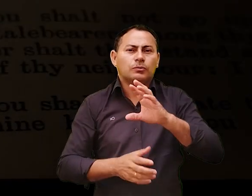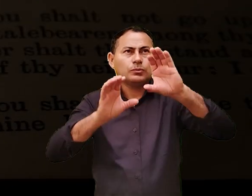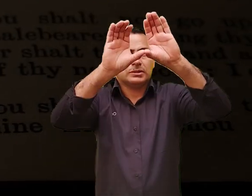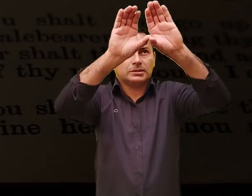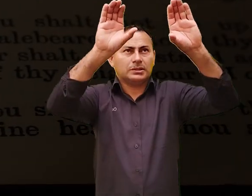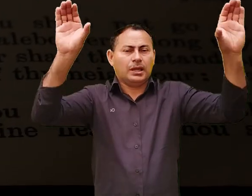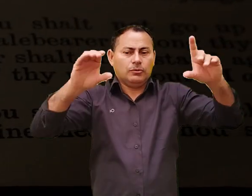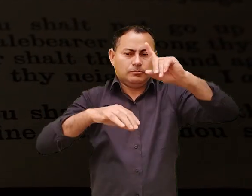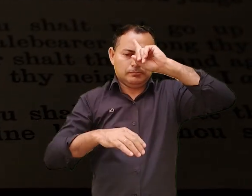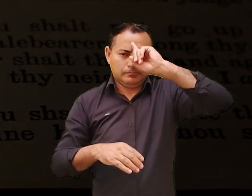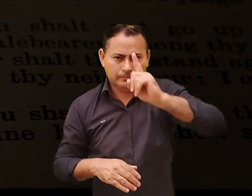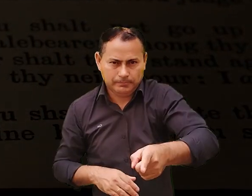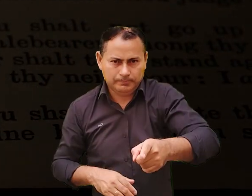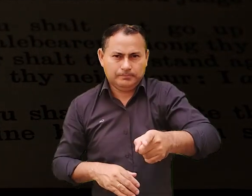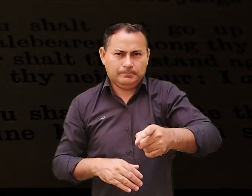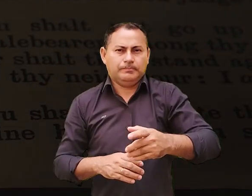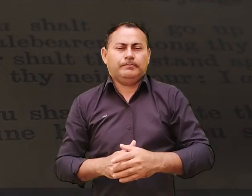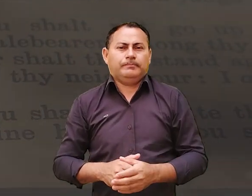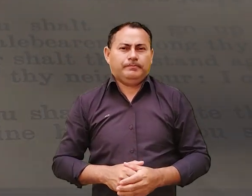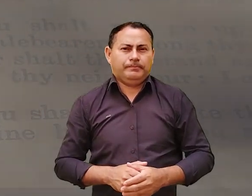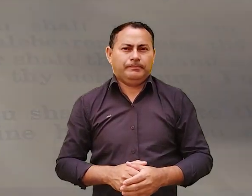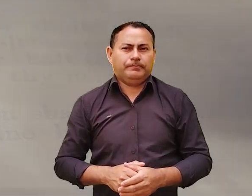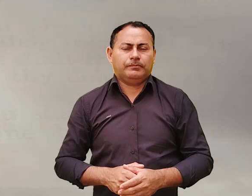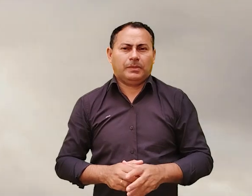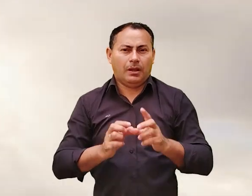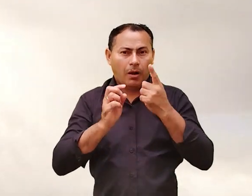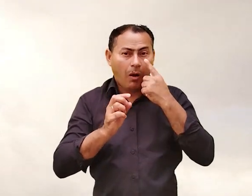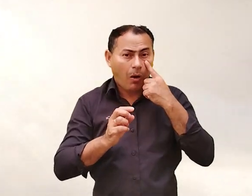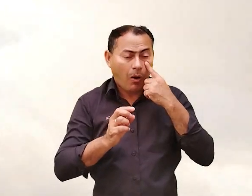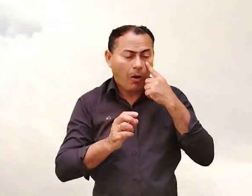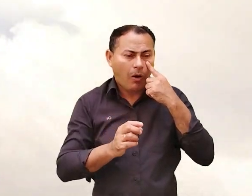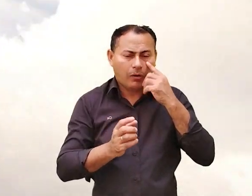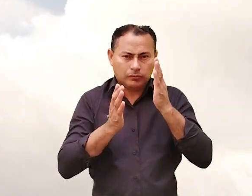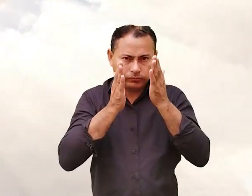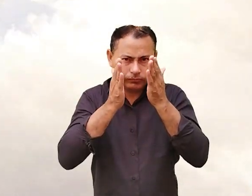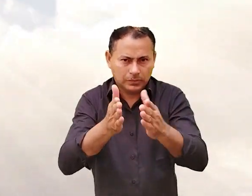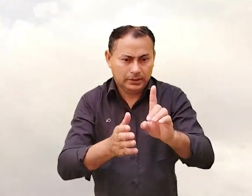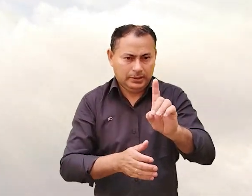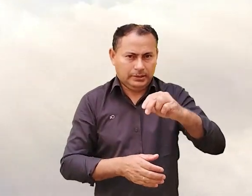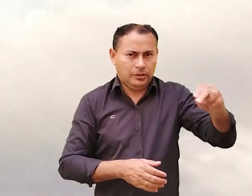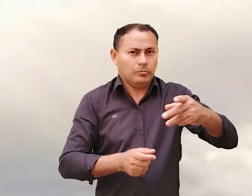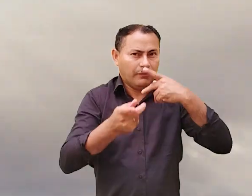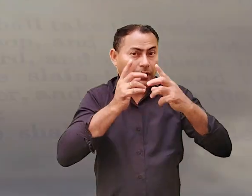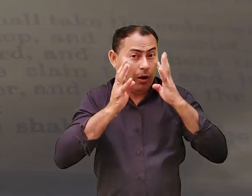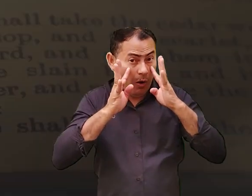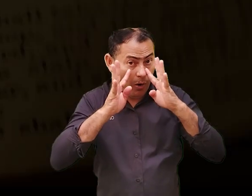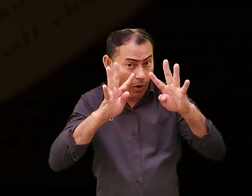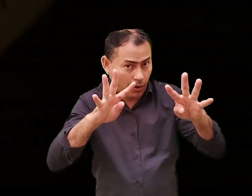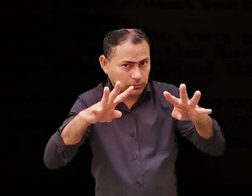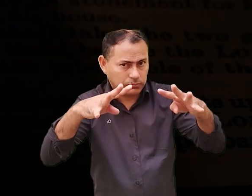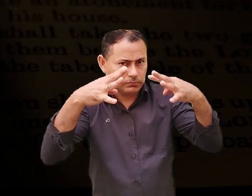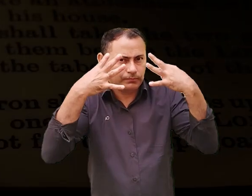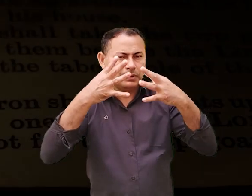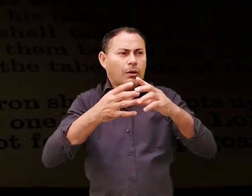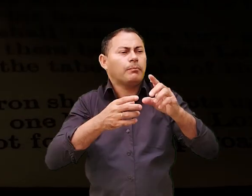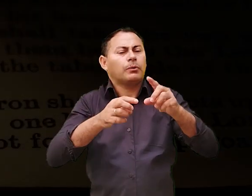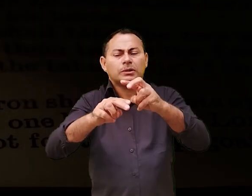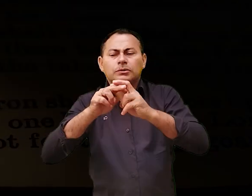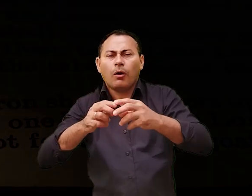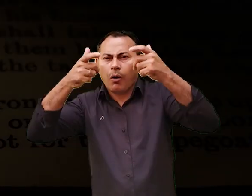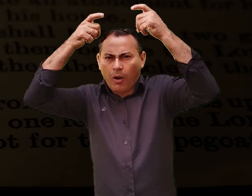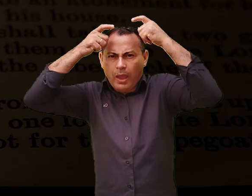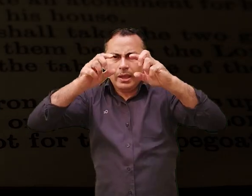os céus dominam. Preste atenção na ênfase que Daniel dá. Portanto, ó